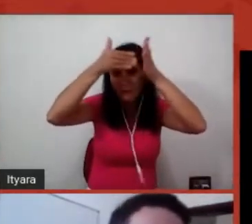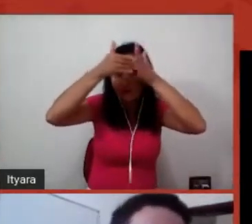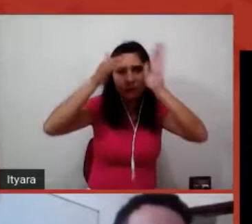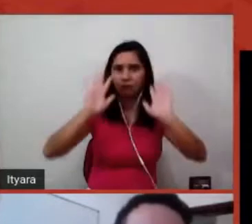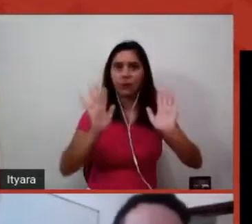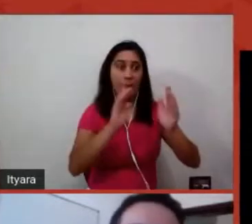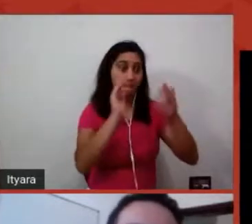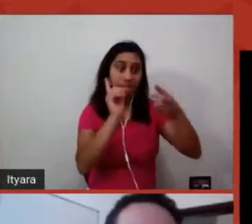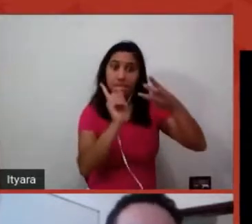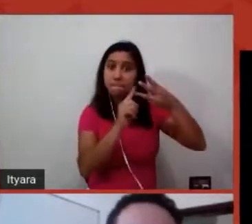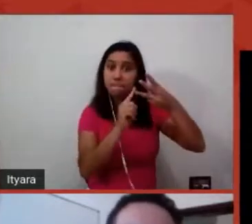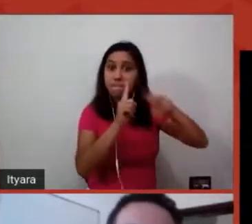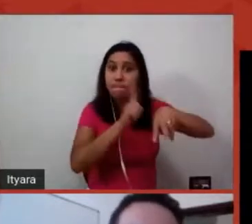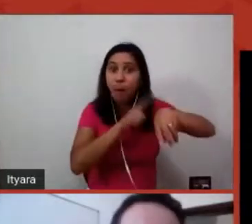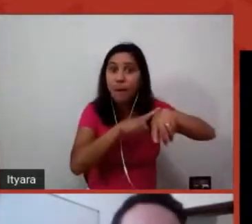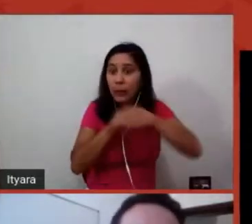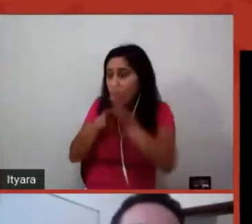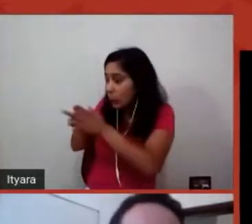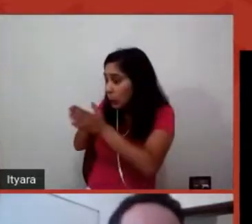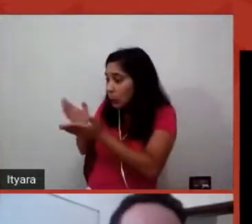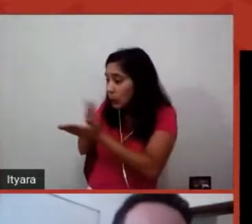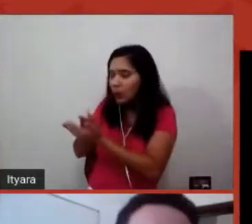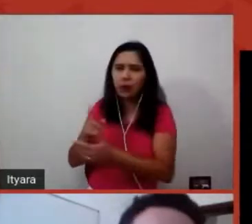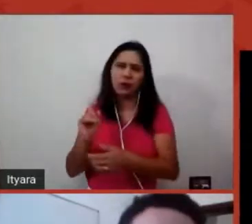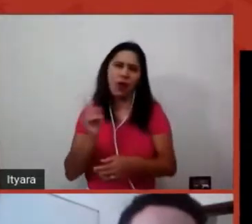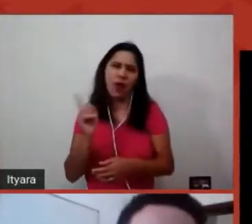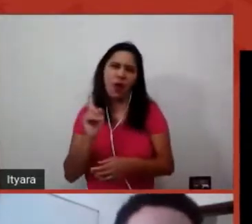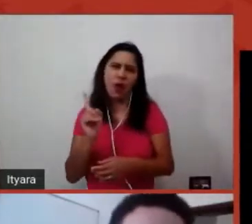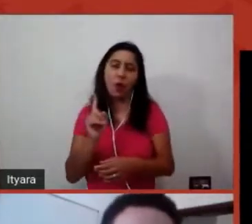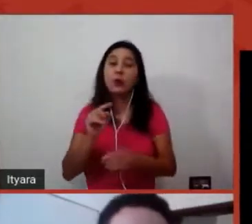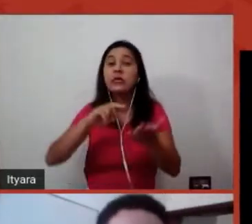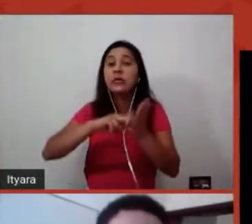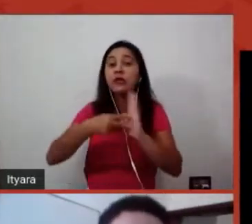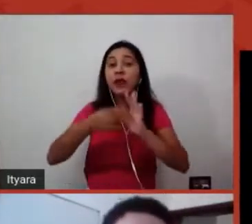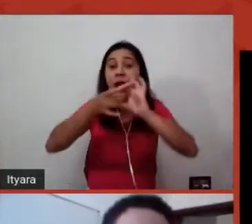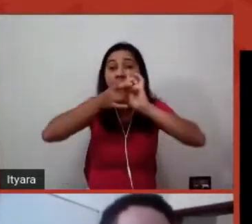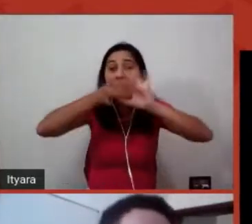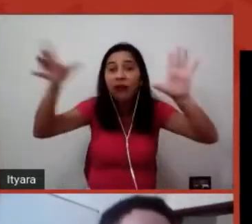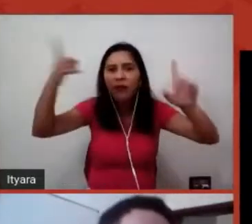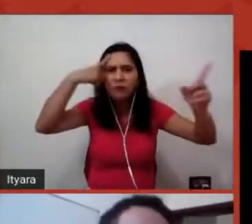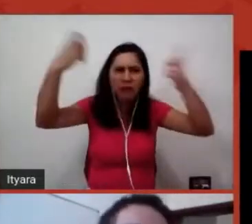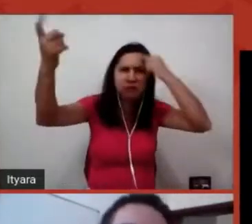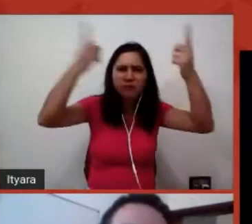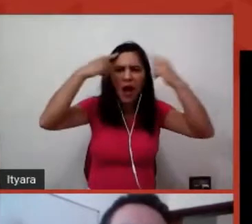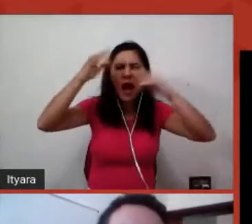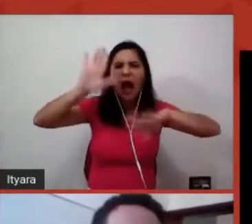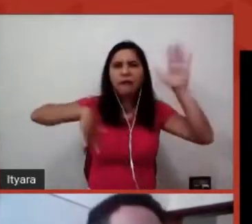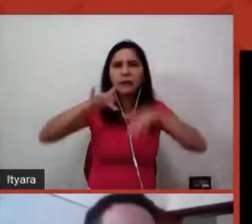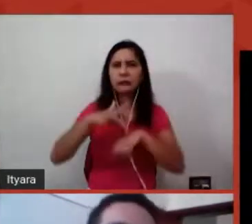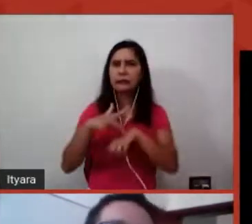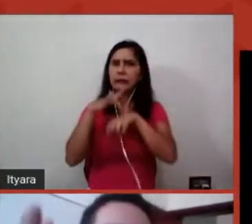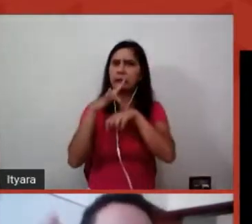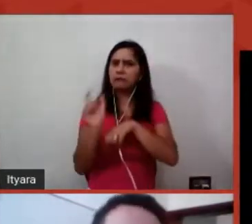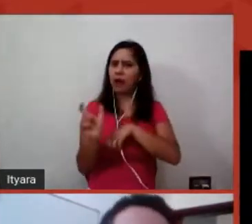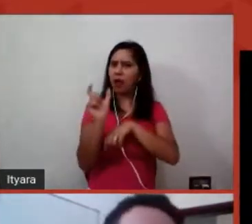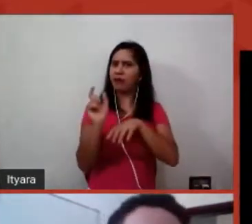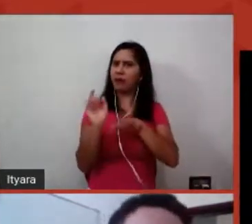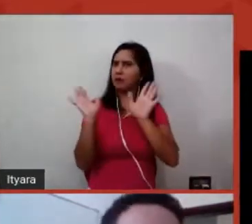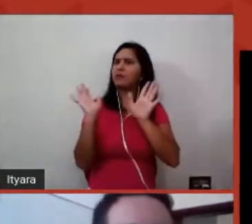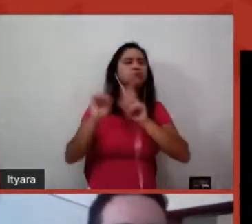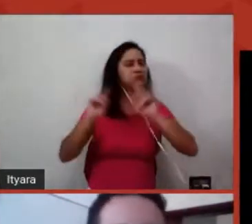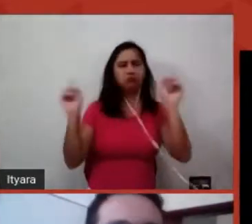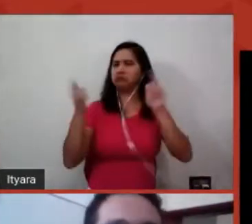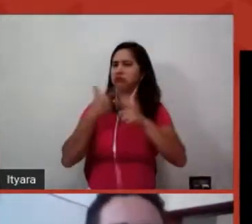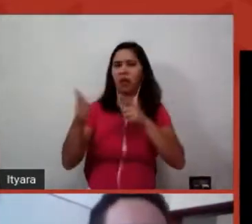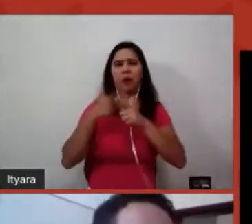né? Pensamento livre. Claro que vai vir um monte de absurdo, mas isso faz parte do processo. Os próprios estudantes vão procurando